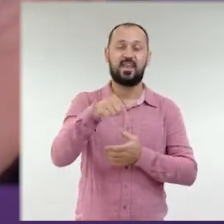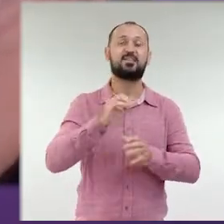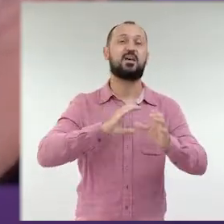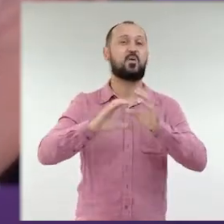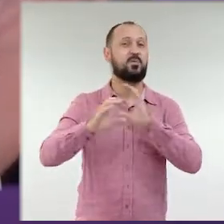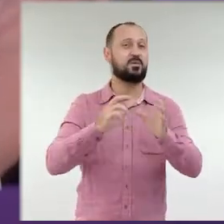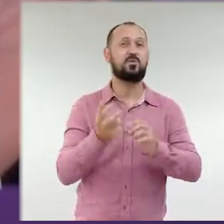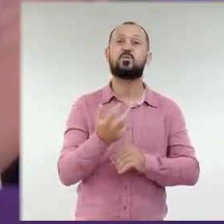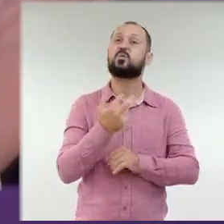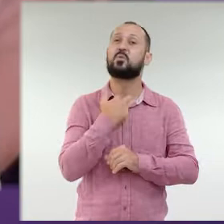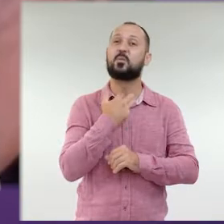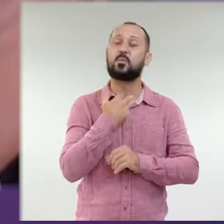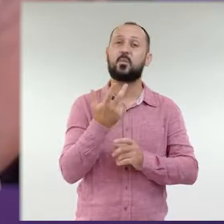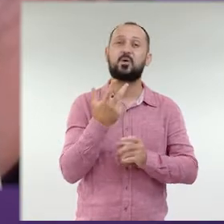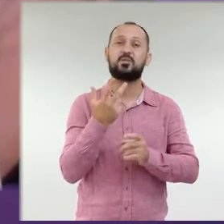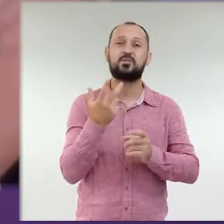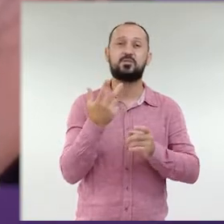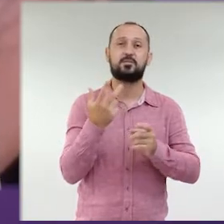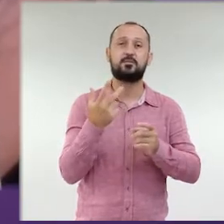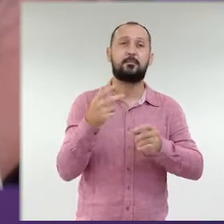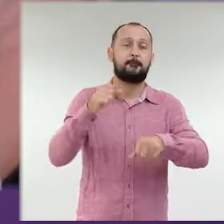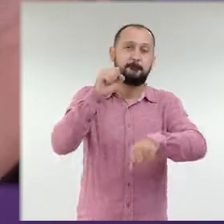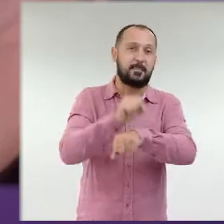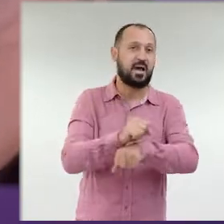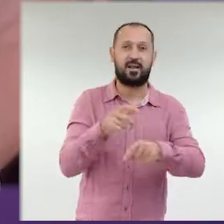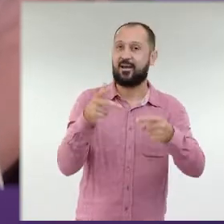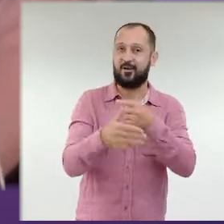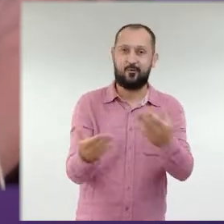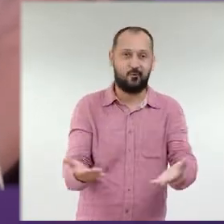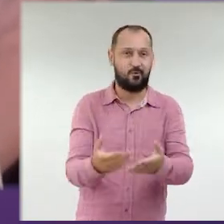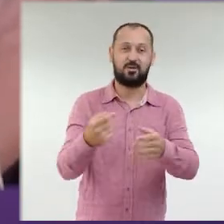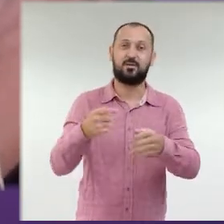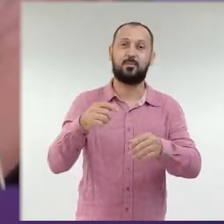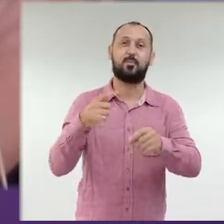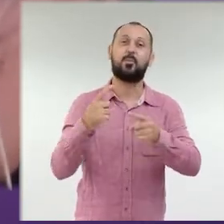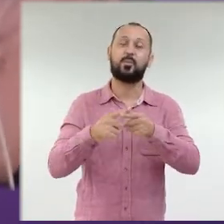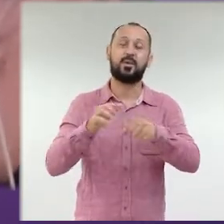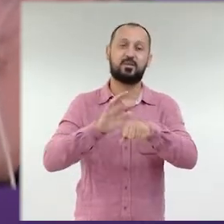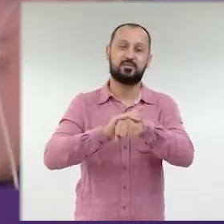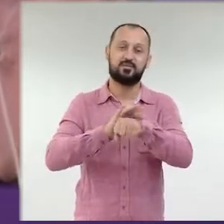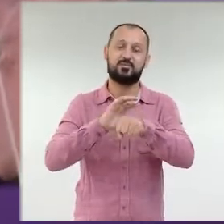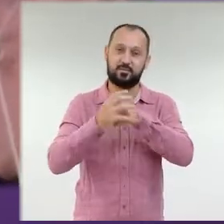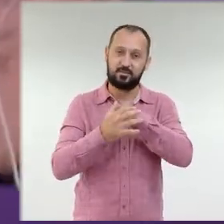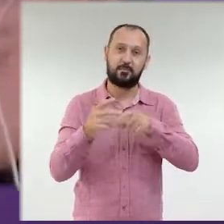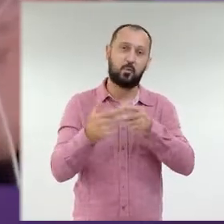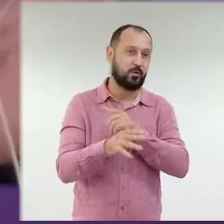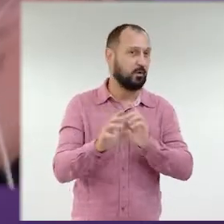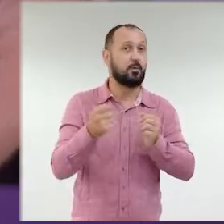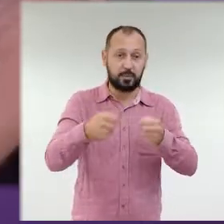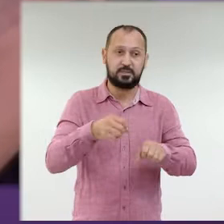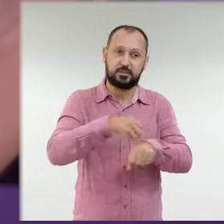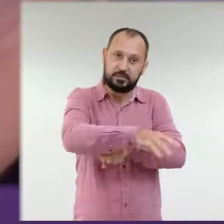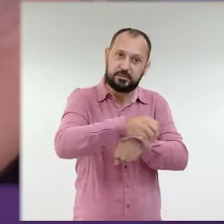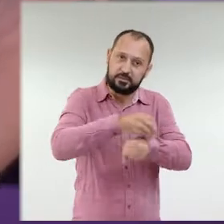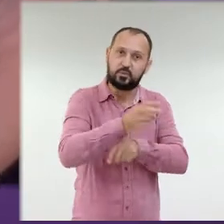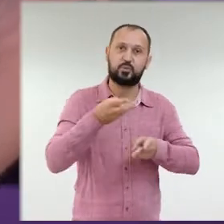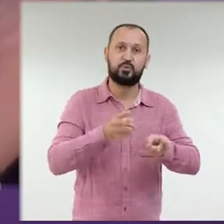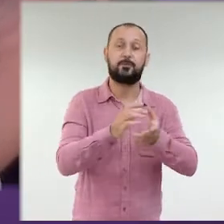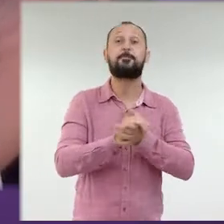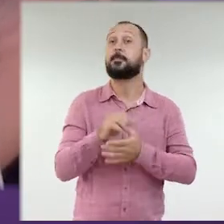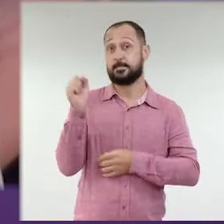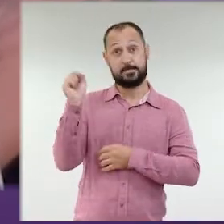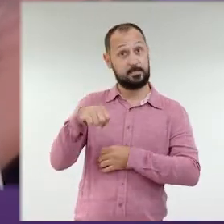de comunicação que não pode ser cortada nem mesmo com uma pandemia, né, Luciana? Sim, com certeza.